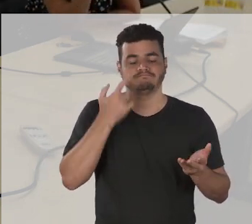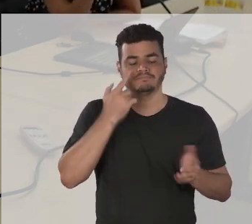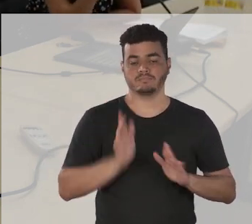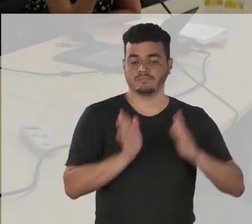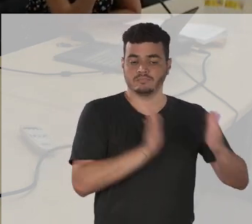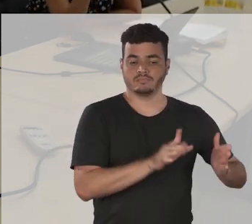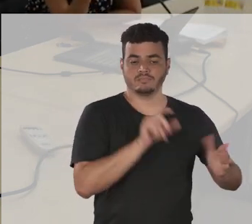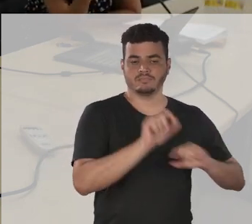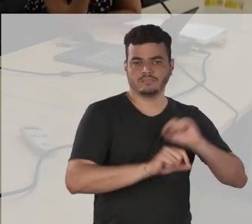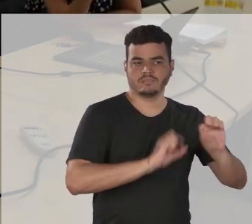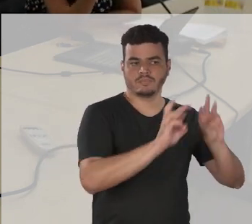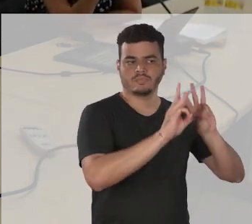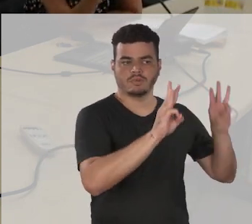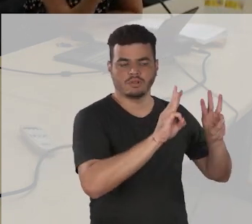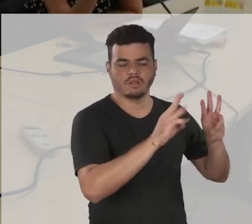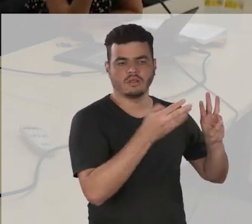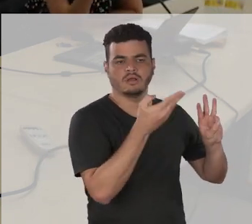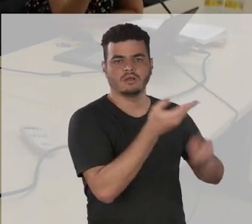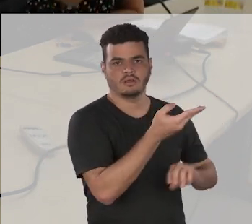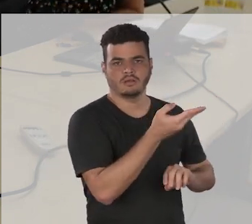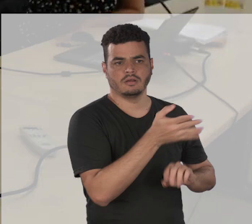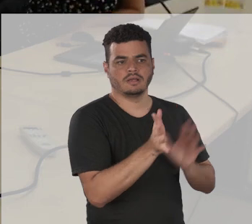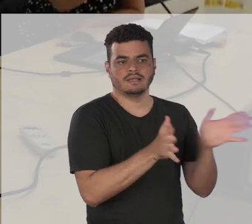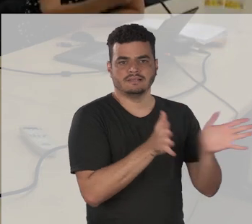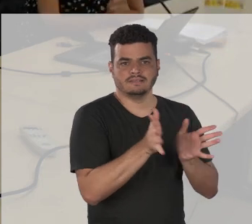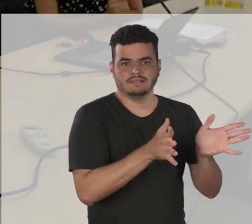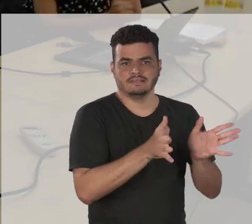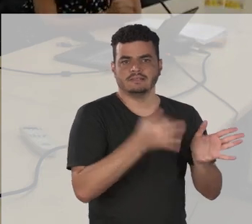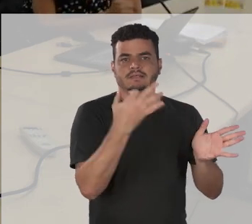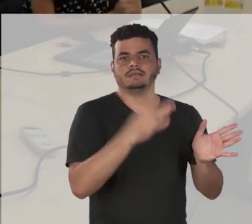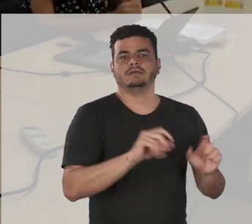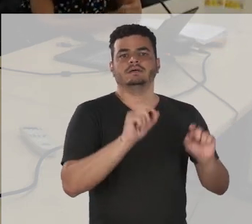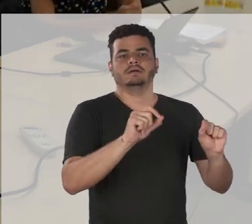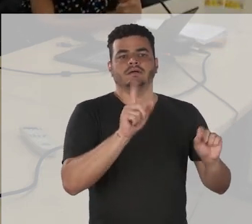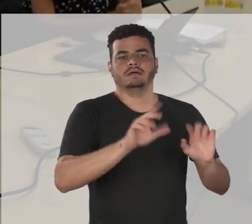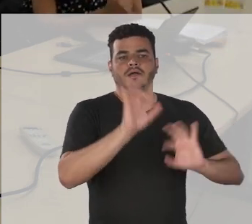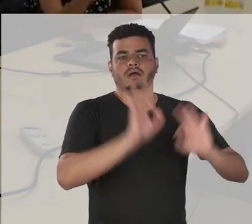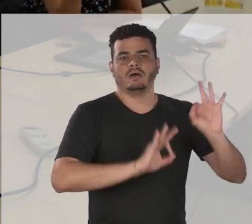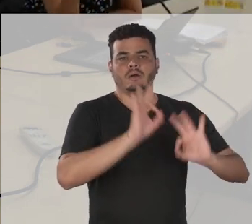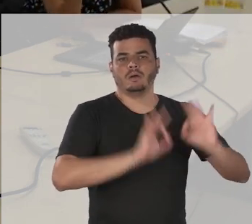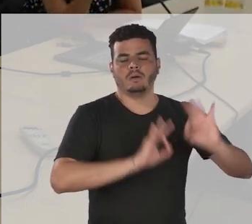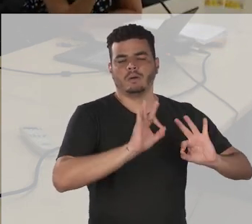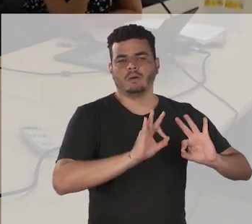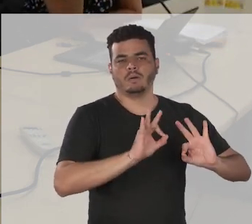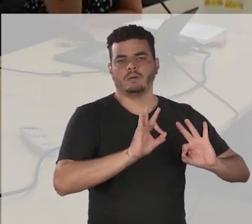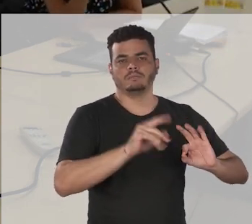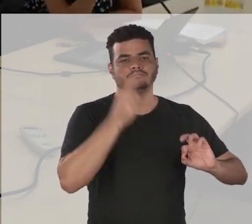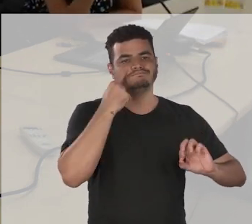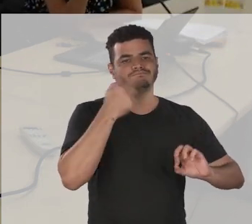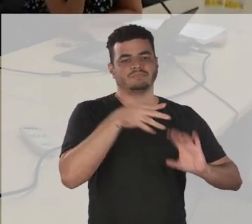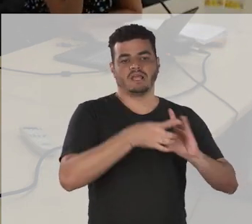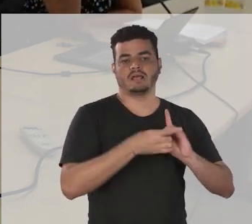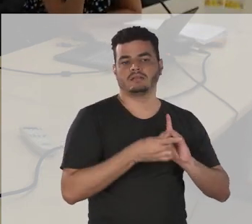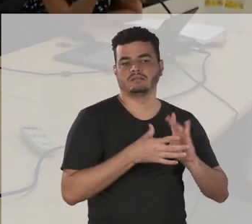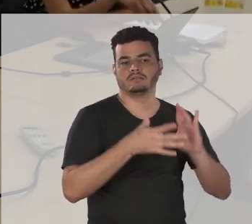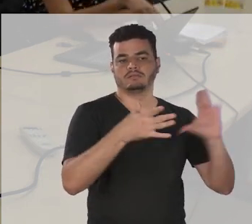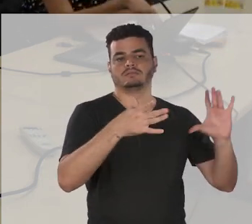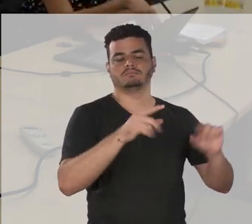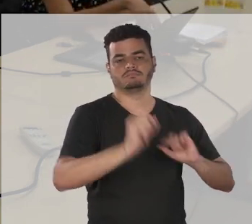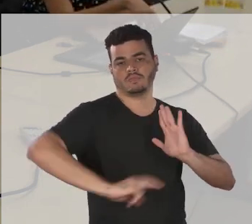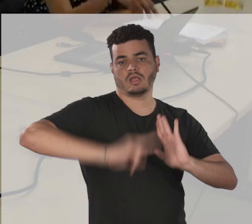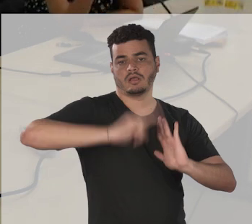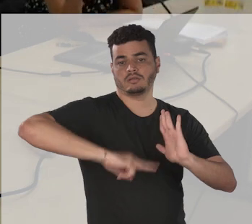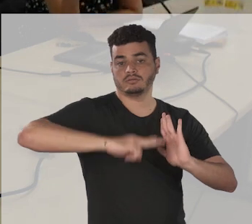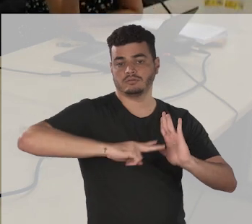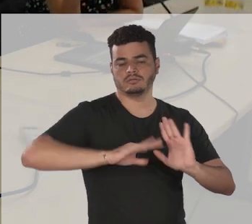um lado, está na página da internet como material acessível justamente para a democratização de